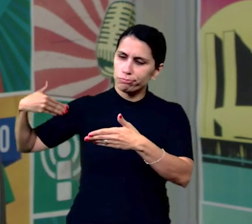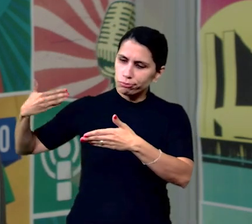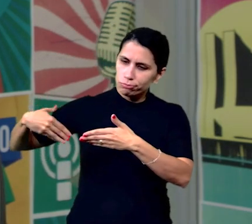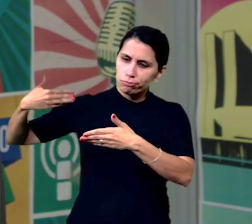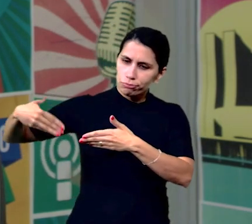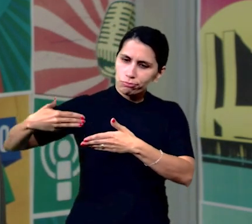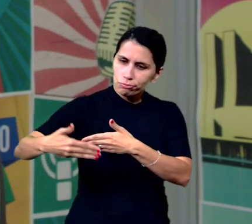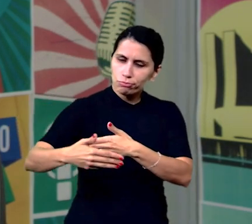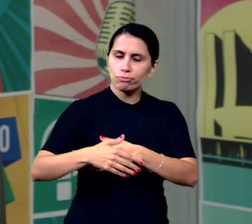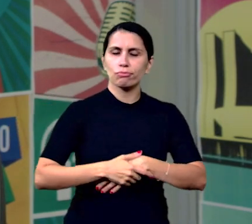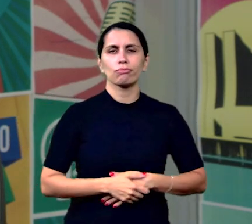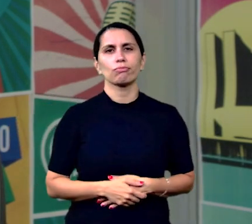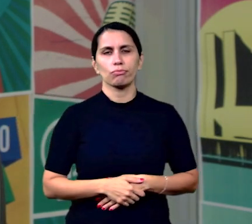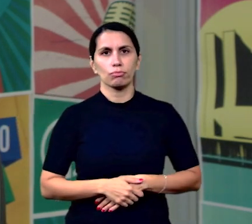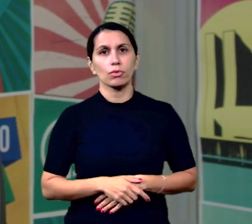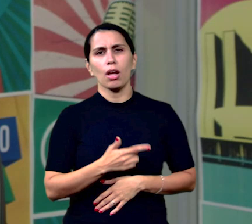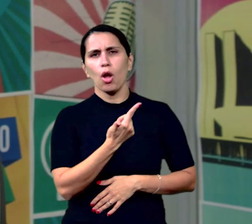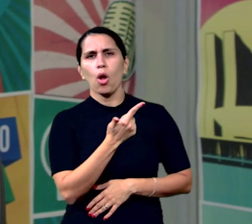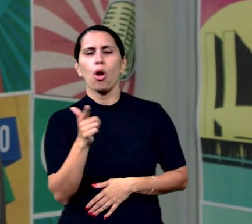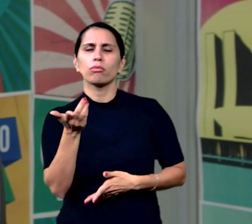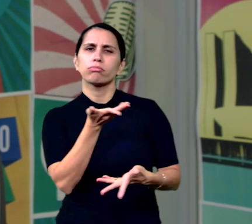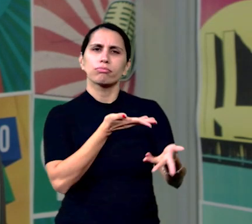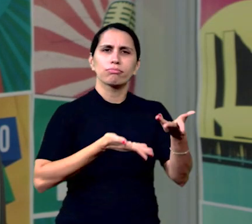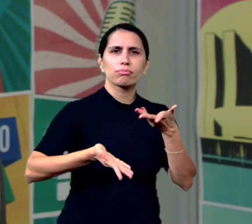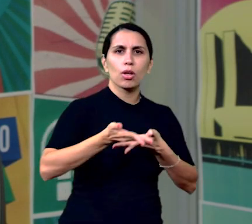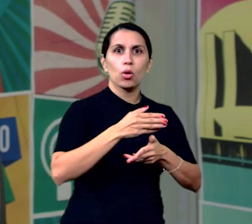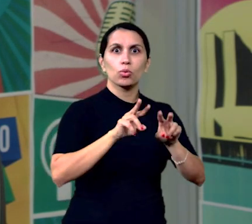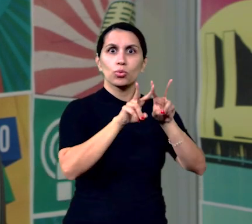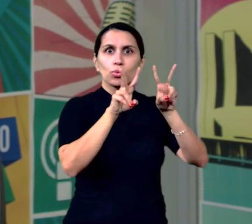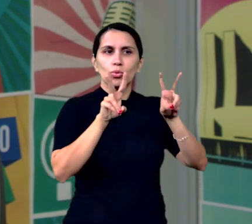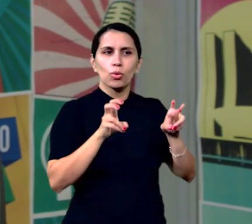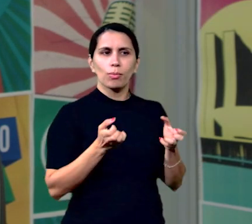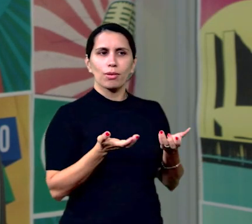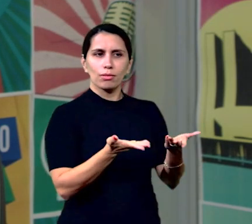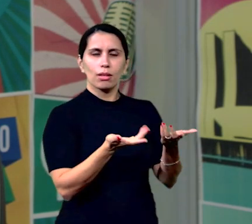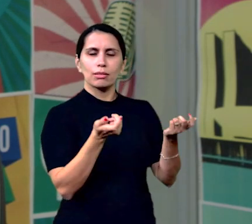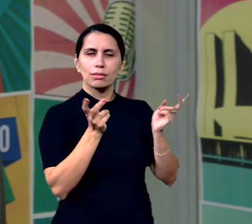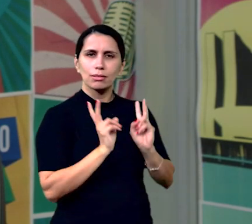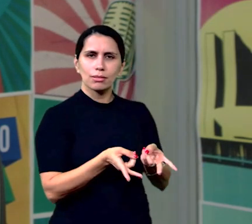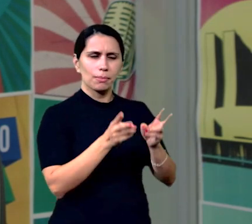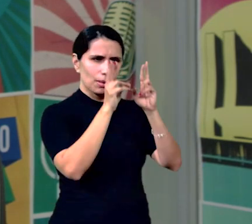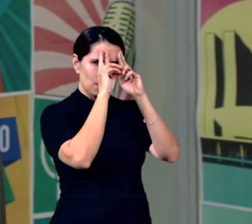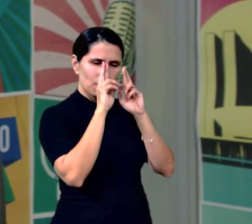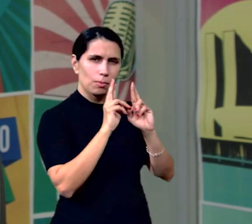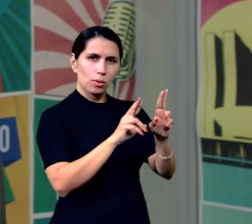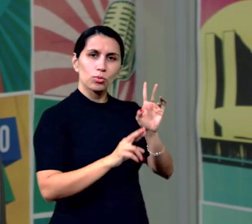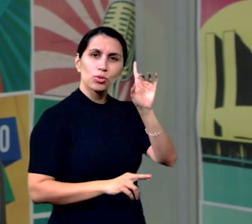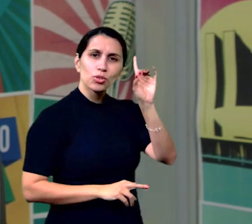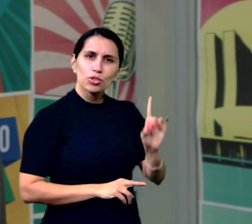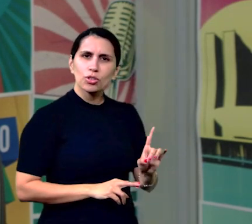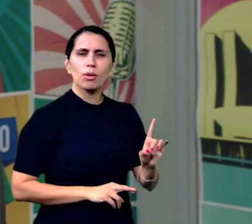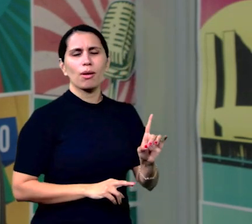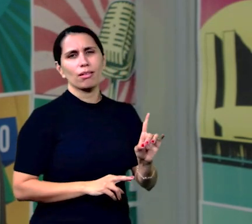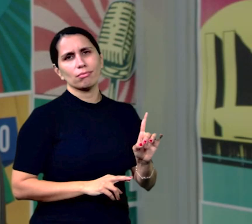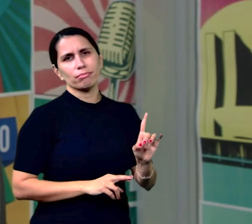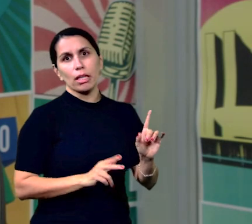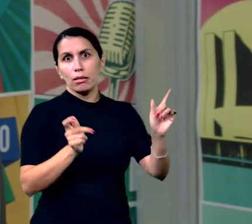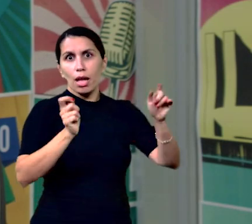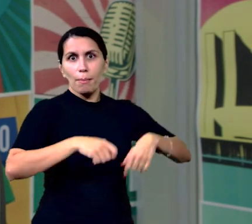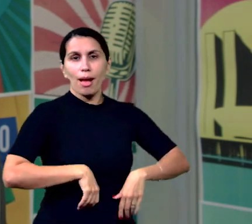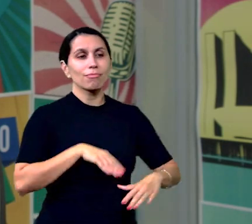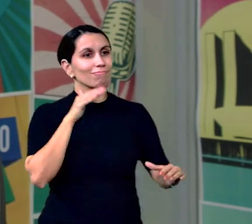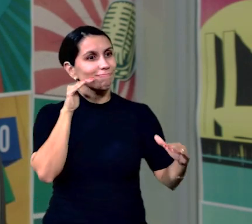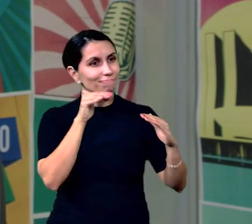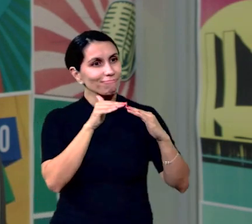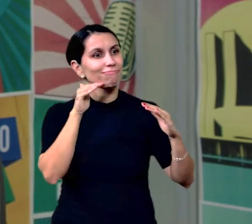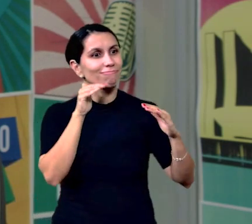outras práticas, não é, outras conversações sobre o tema, respeitando, né, inclusive esse direito das discordâncias,